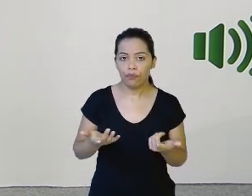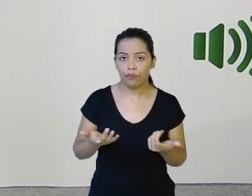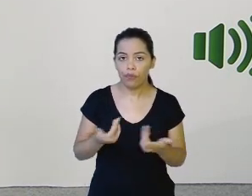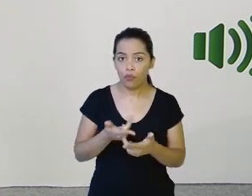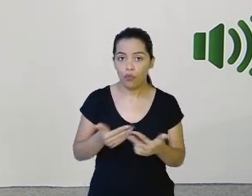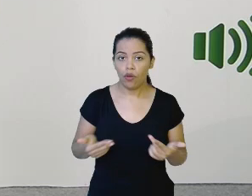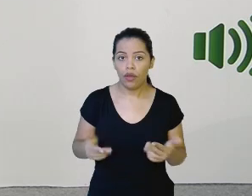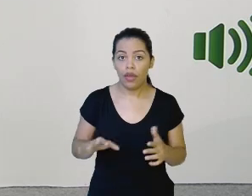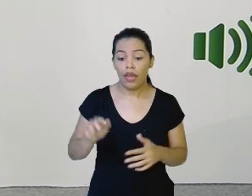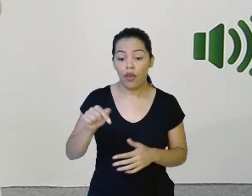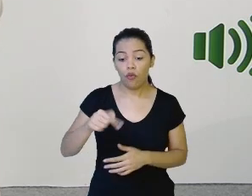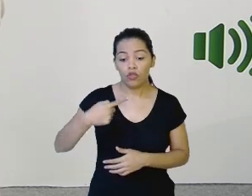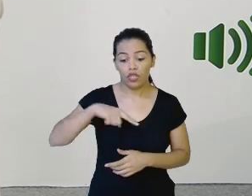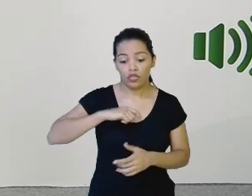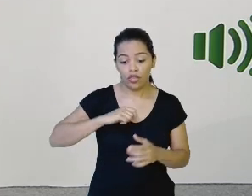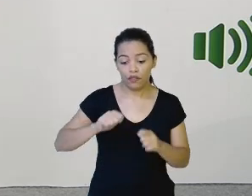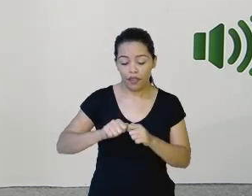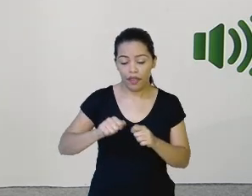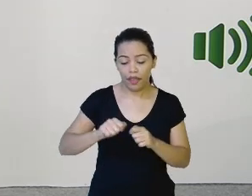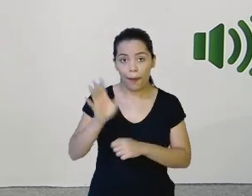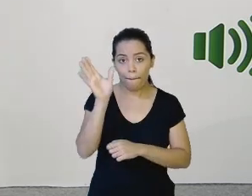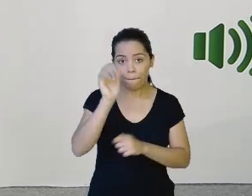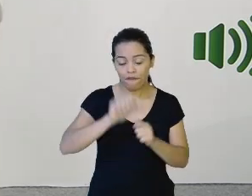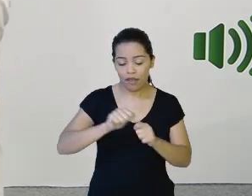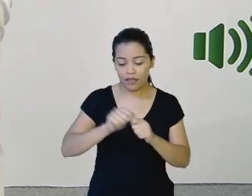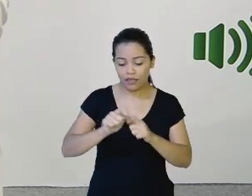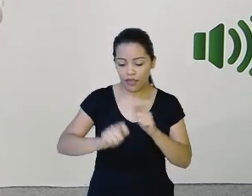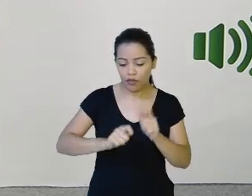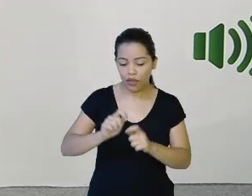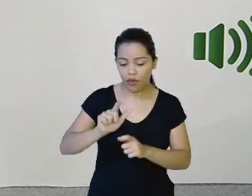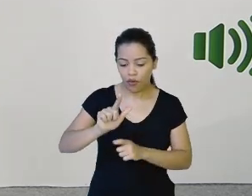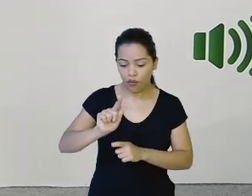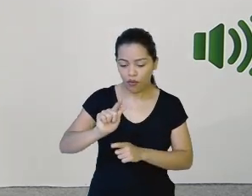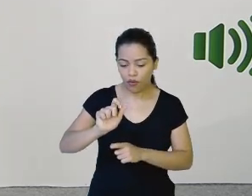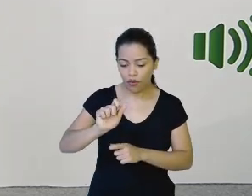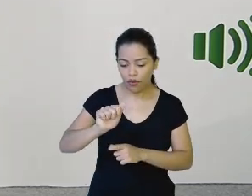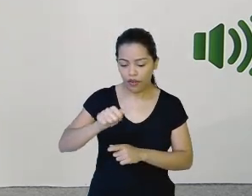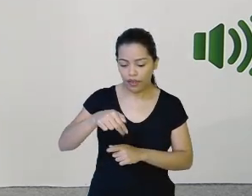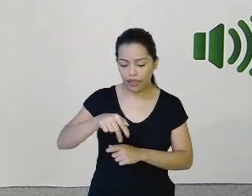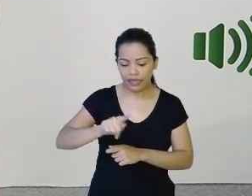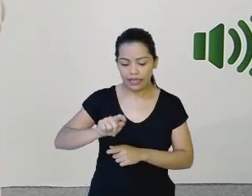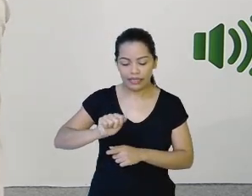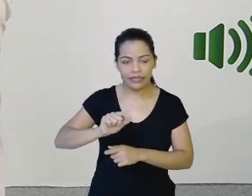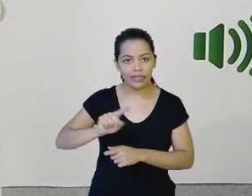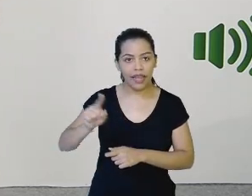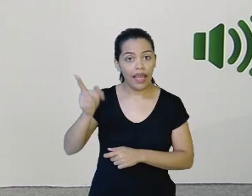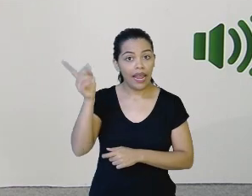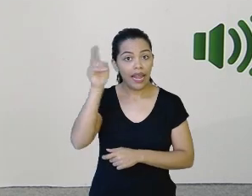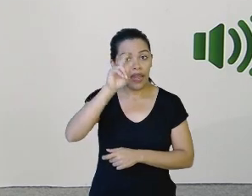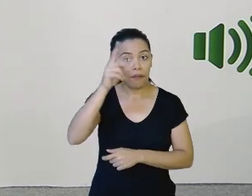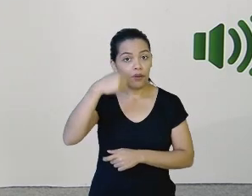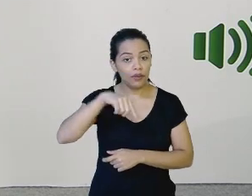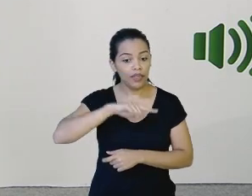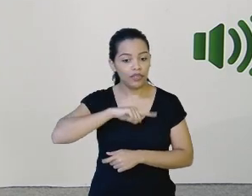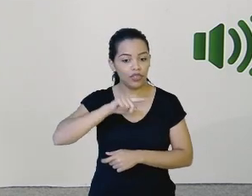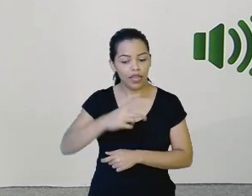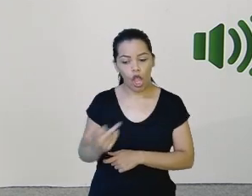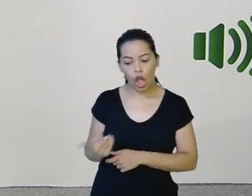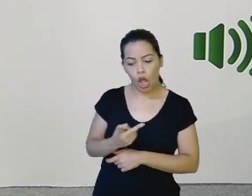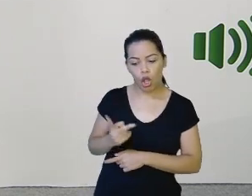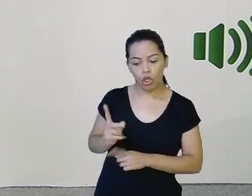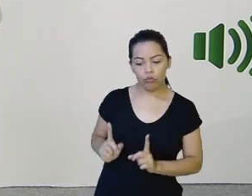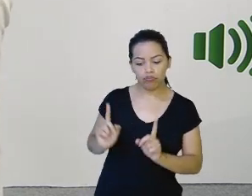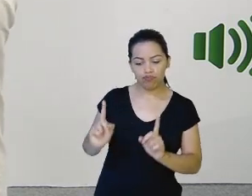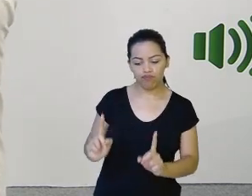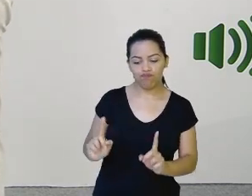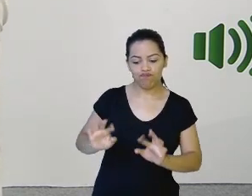construir um ganzá. Então, vamos aproveitar, lembrando, gente, olha, nós estamos aqui no estúdio de máscaras, eu e o professor,